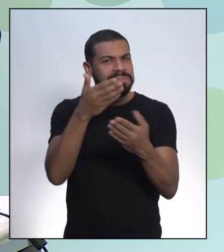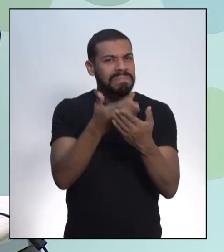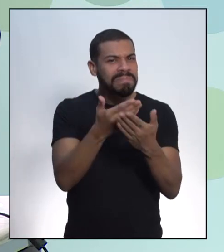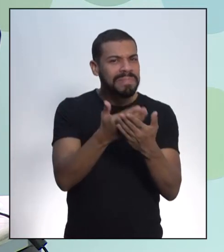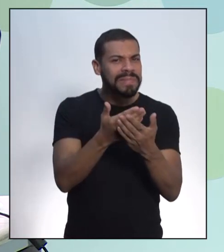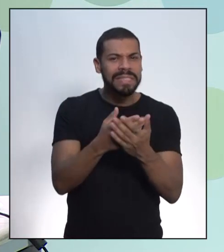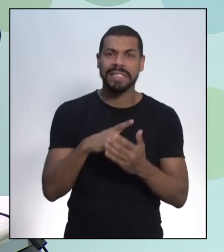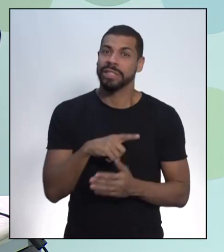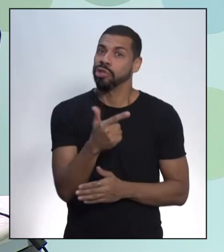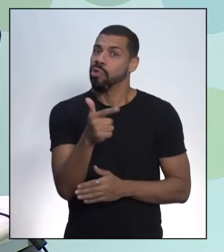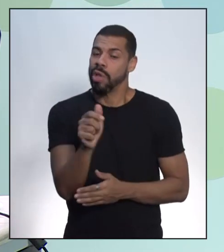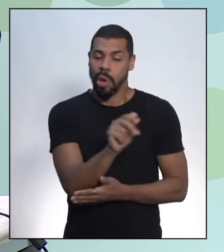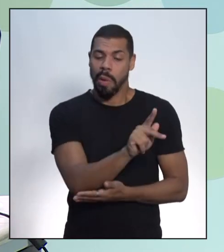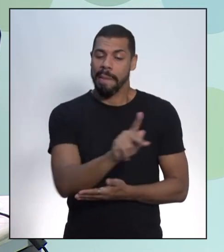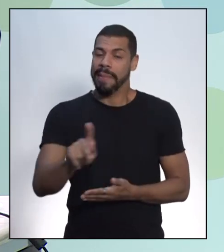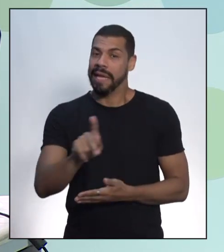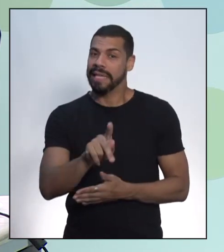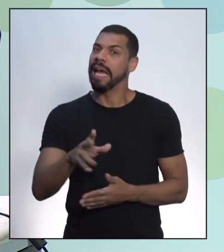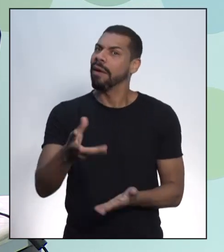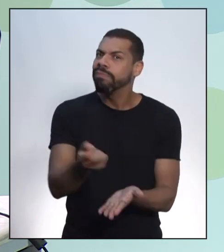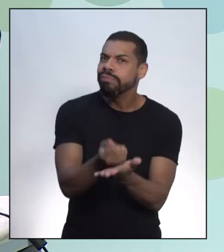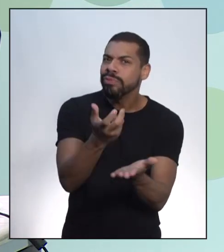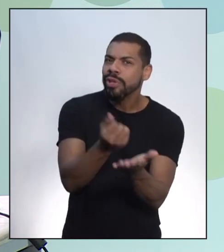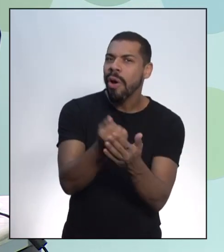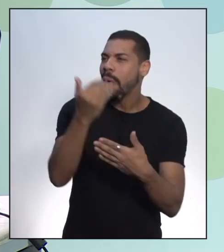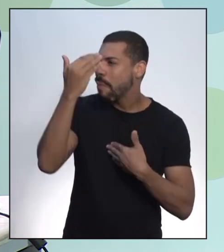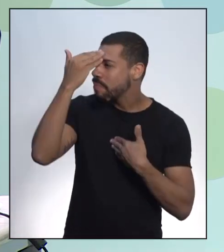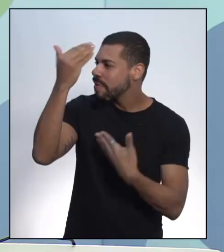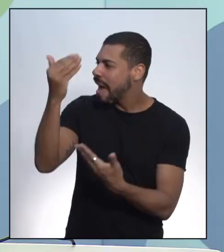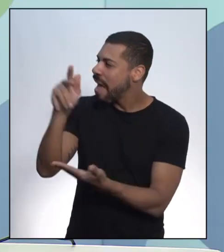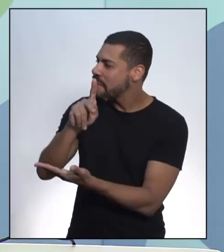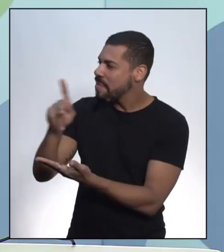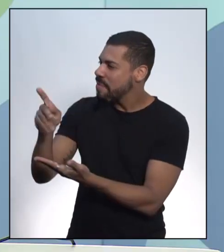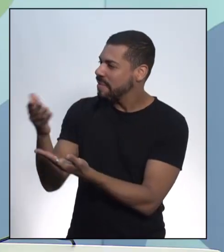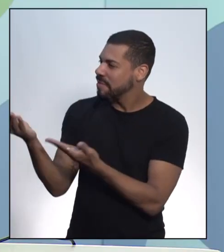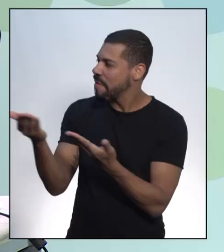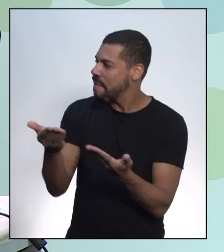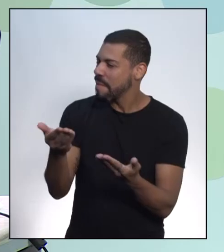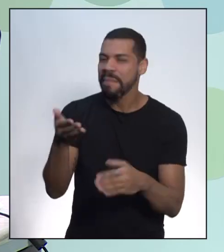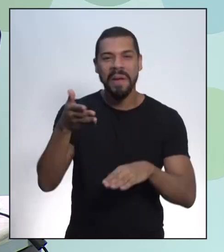têm o aplicativo, abaixe o aplicativo. Muito obrigada. Obrigada, professora, pela